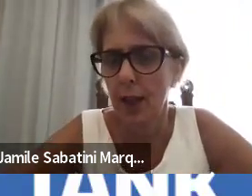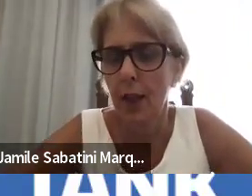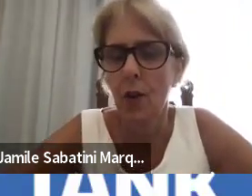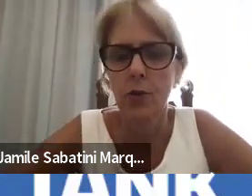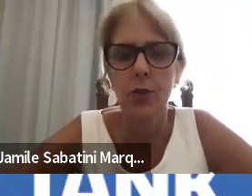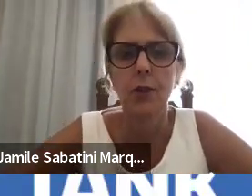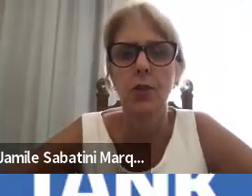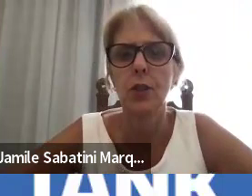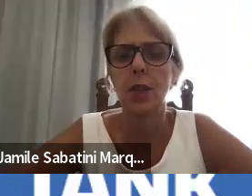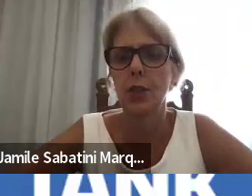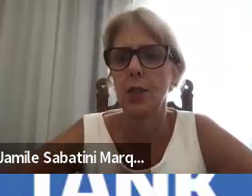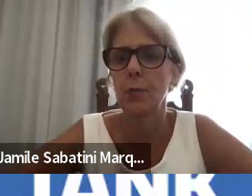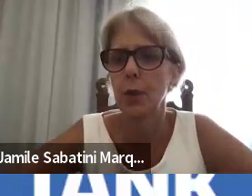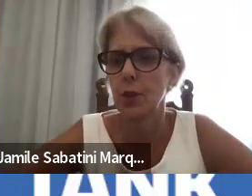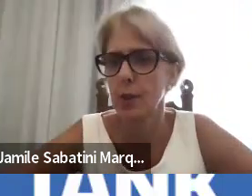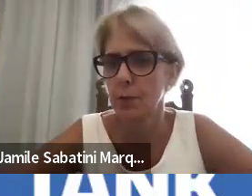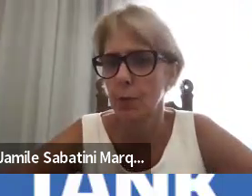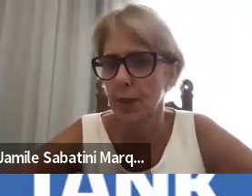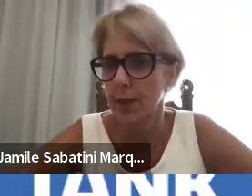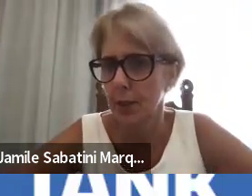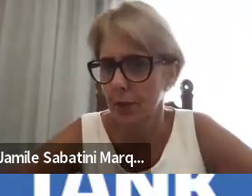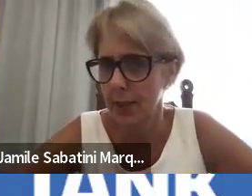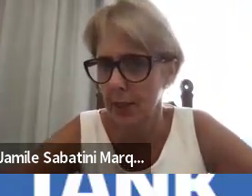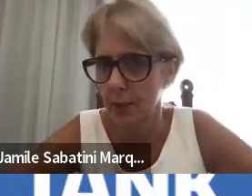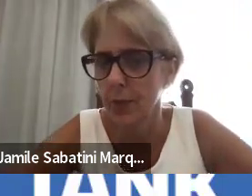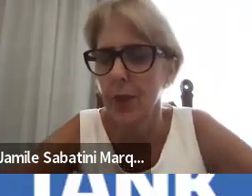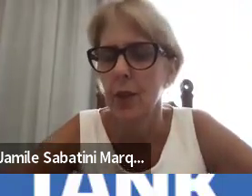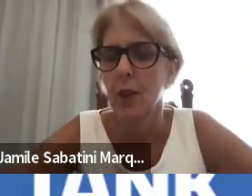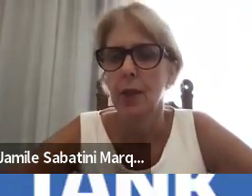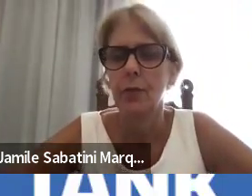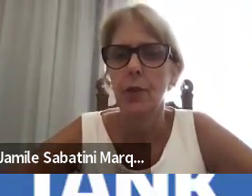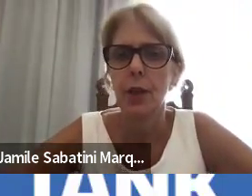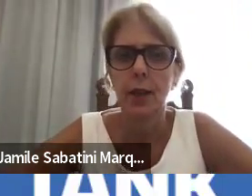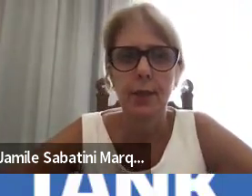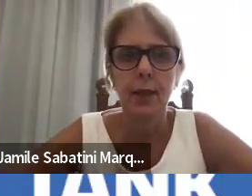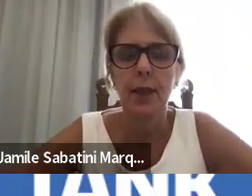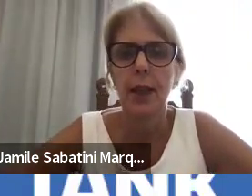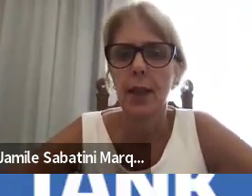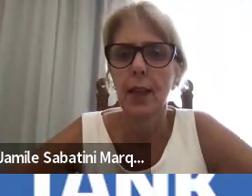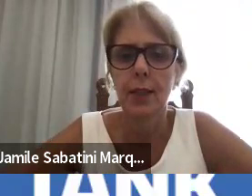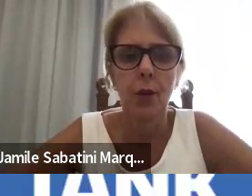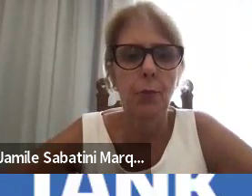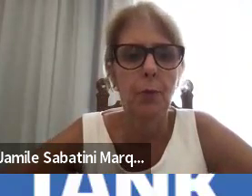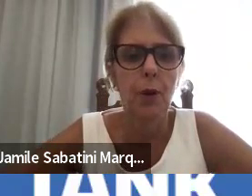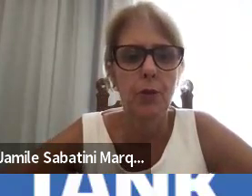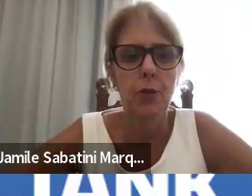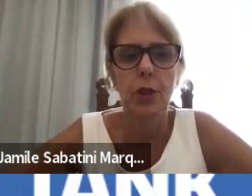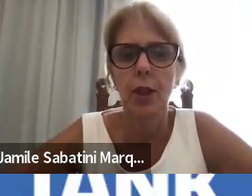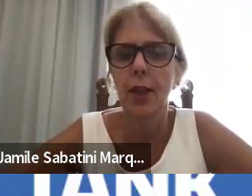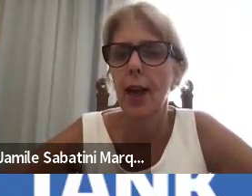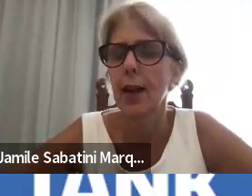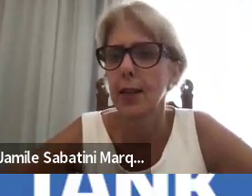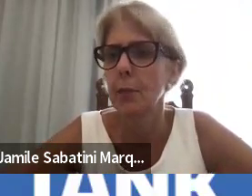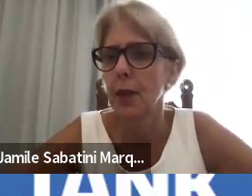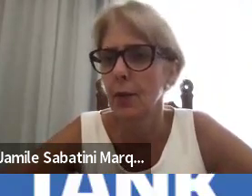Think Tank, que é o nosso Centro de Inteligência, Políticas Públicas e Inovação, que foi esse Think Tank que ele tem o propósito